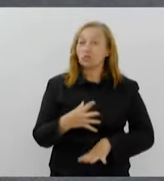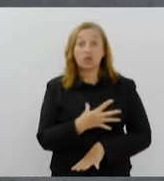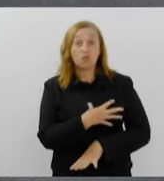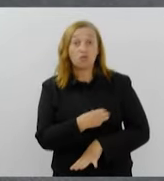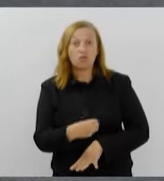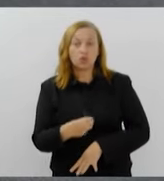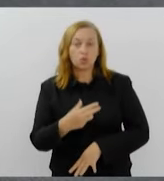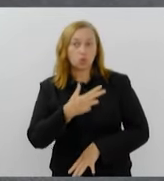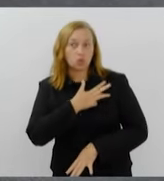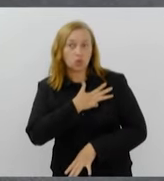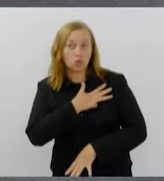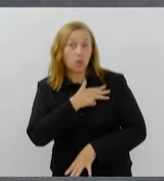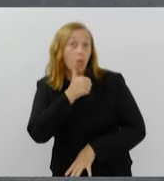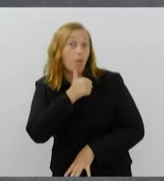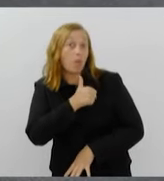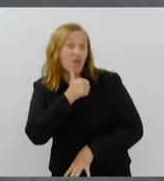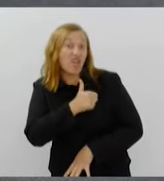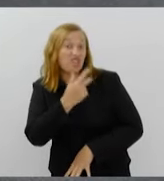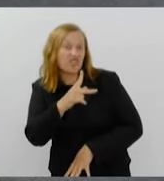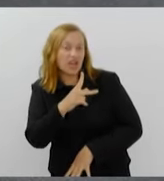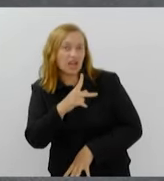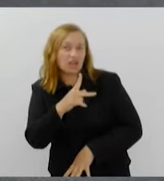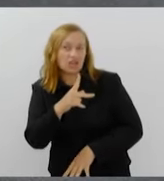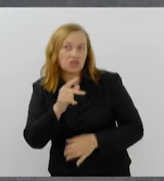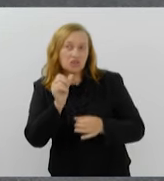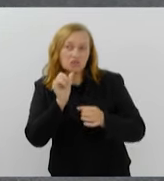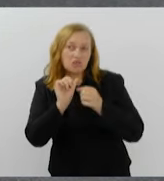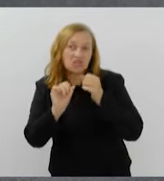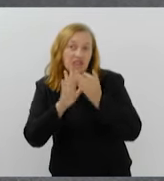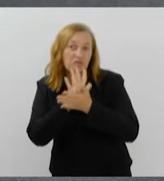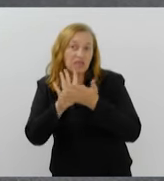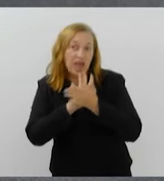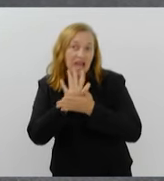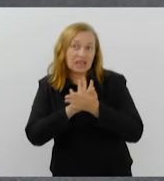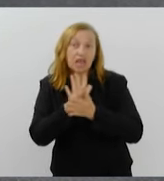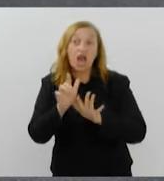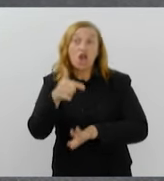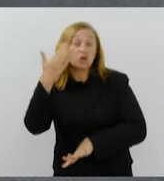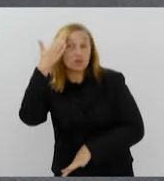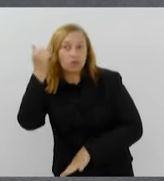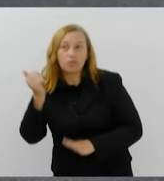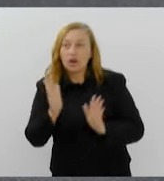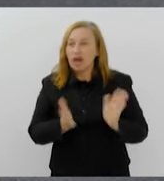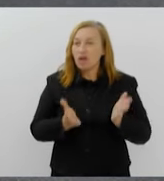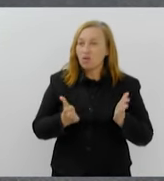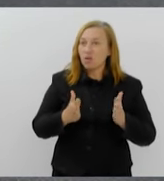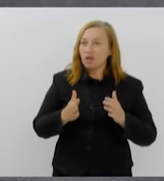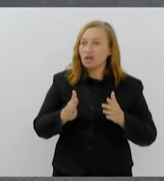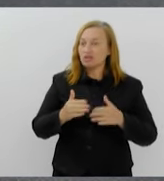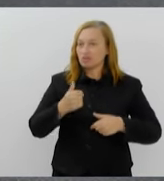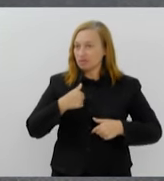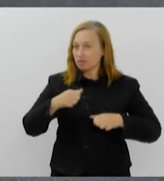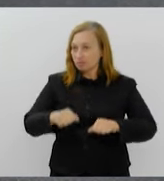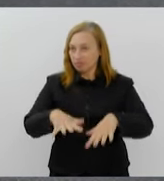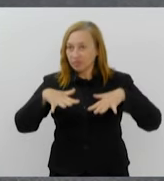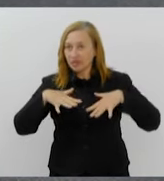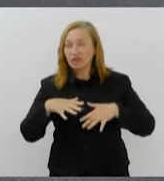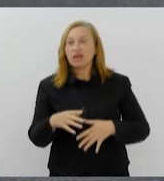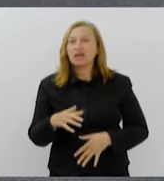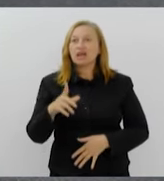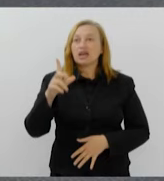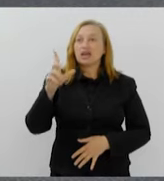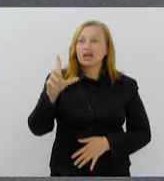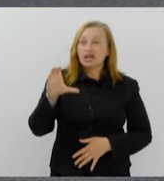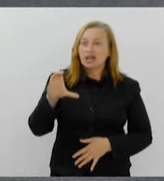Lula para com uma mulher não teve carta aberta aqui deput PB eu sou agora enquanto estava na sessão plenária que